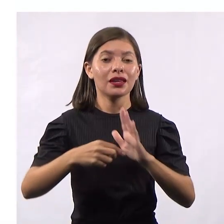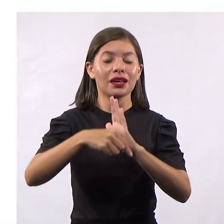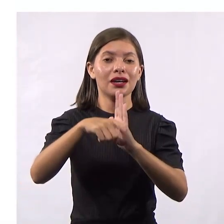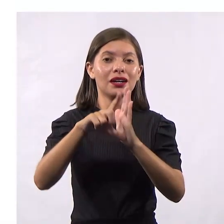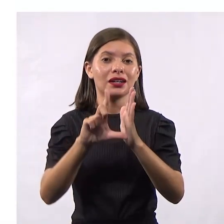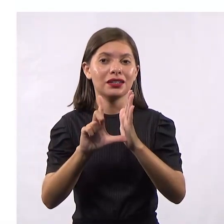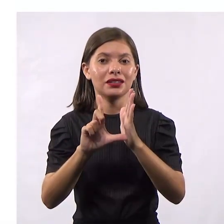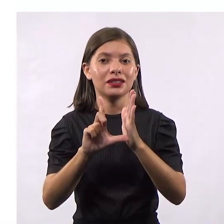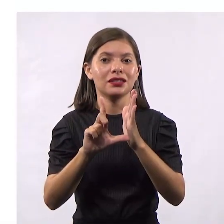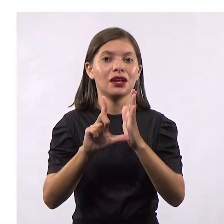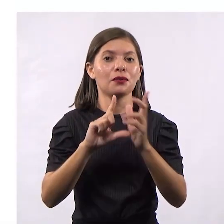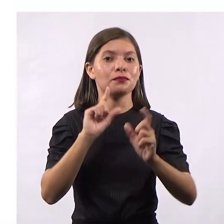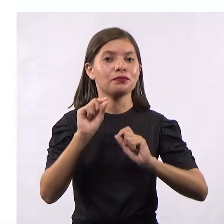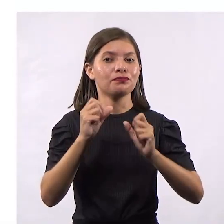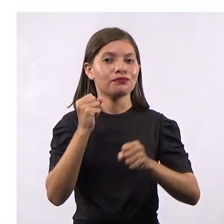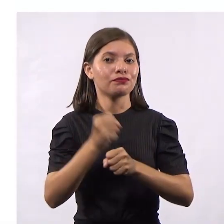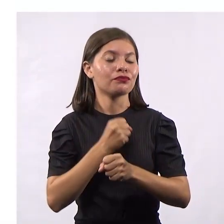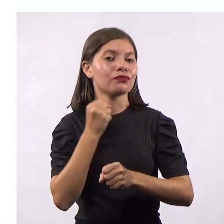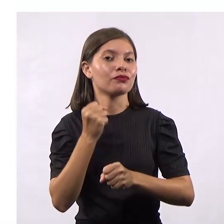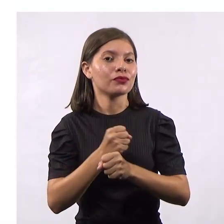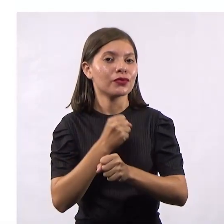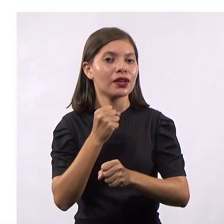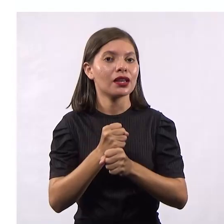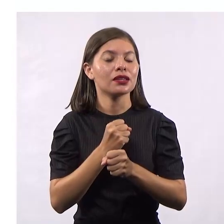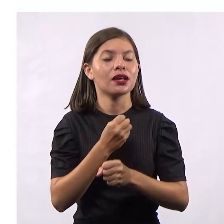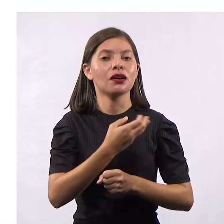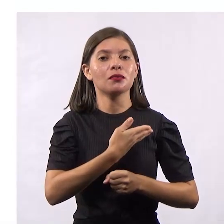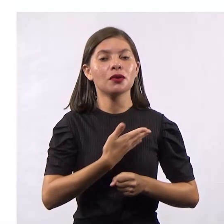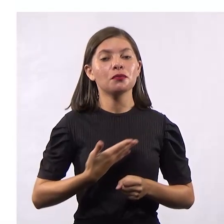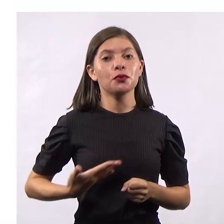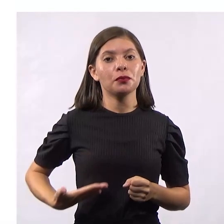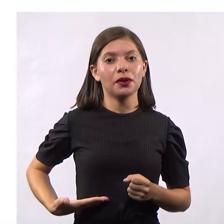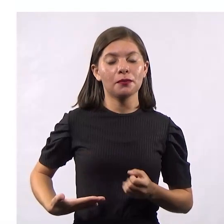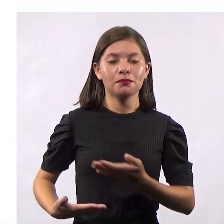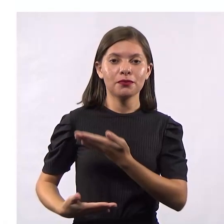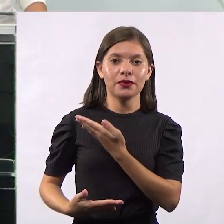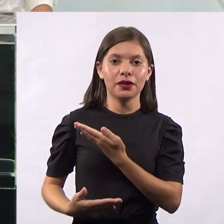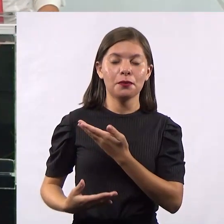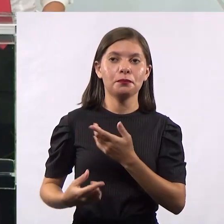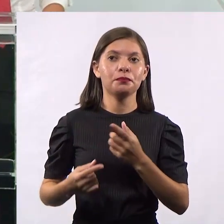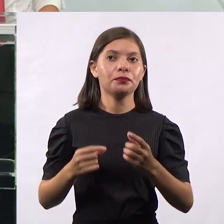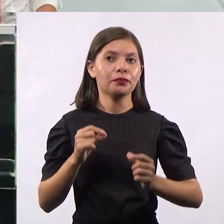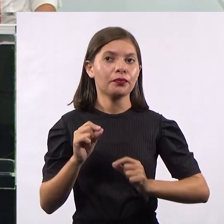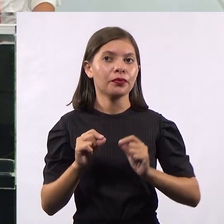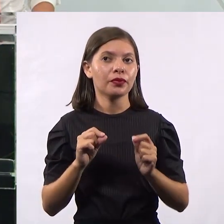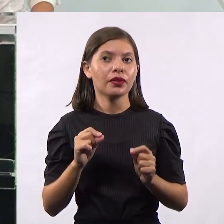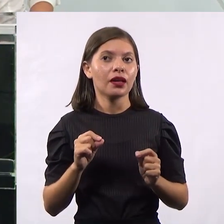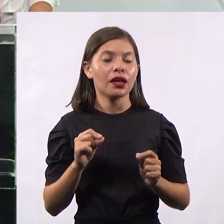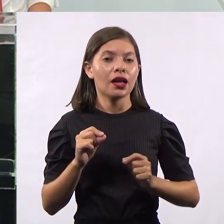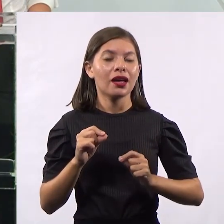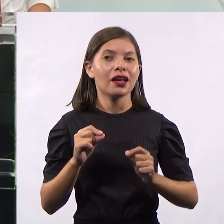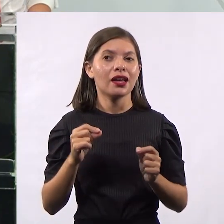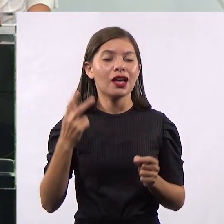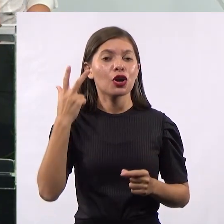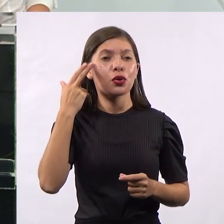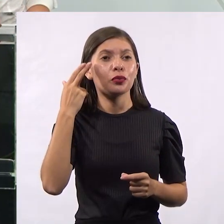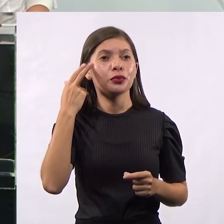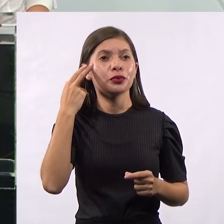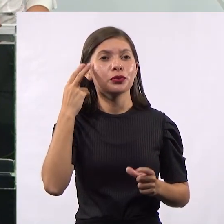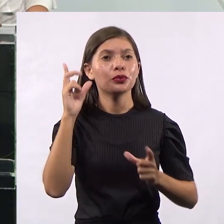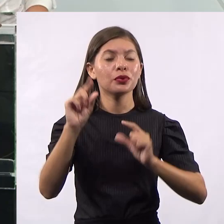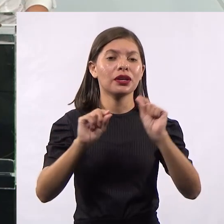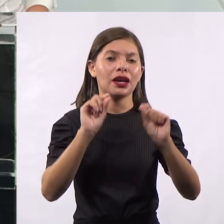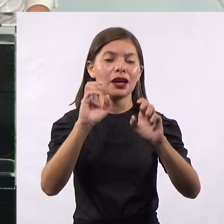de prestar o serviço, tem incumbência de realizar uma obra pública. Então, vem aqui. Neste caso, é o caso clássico,